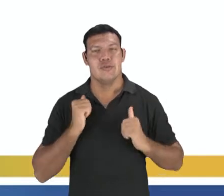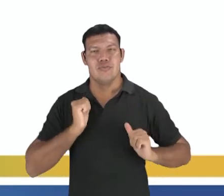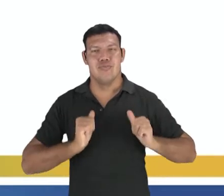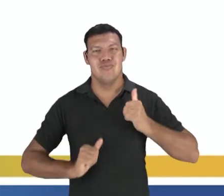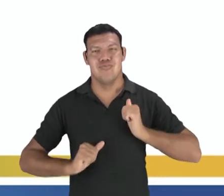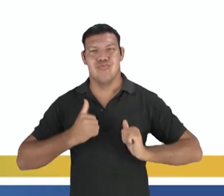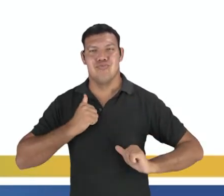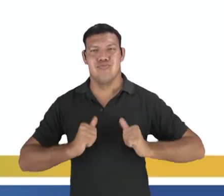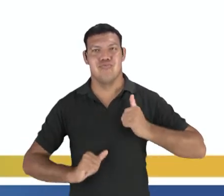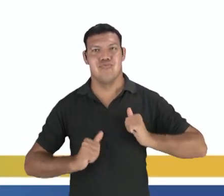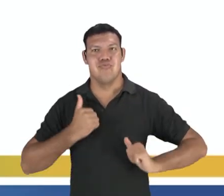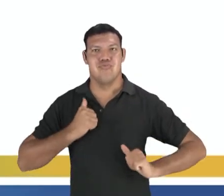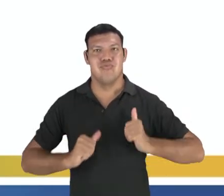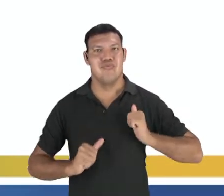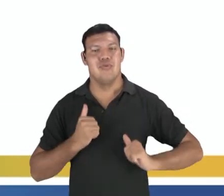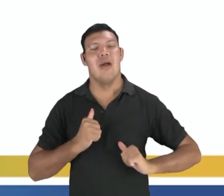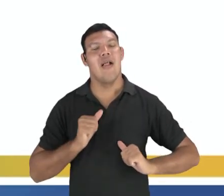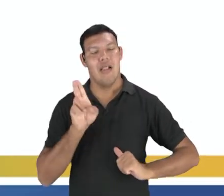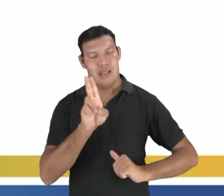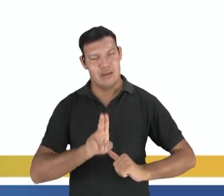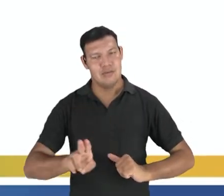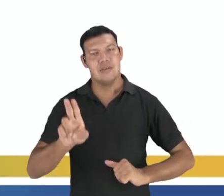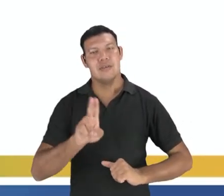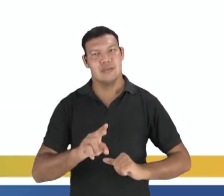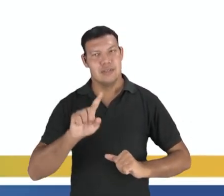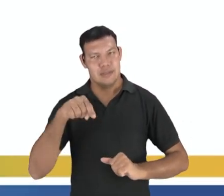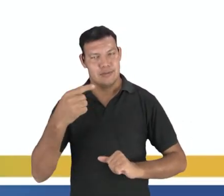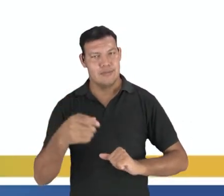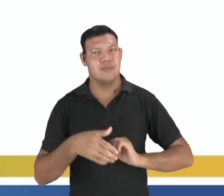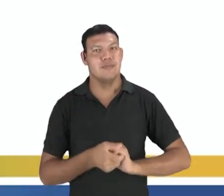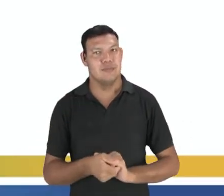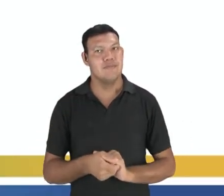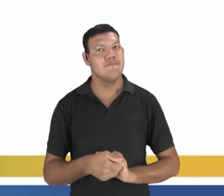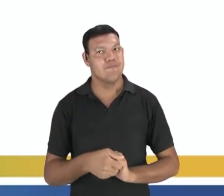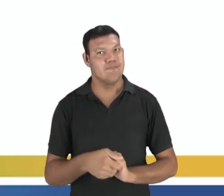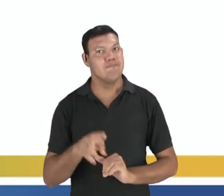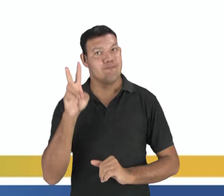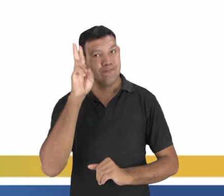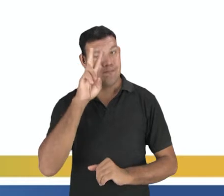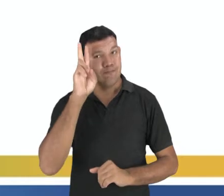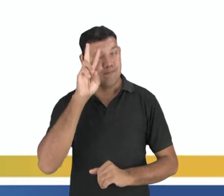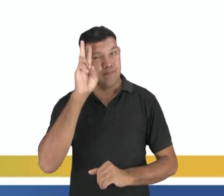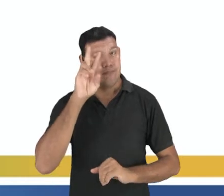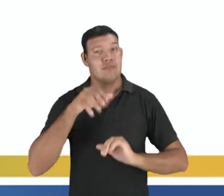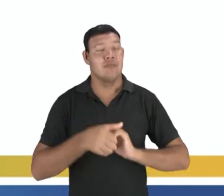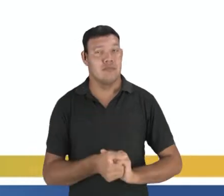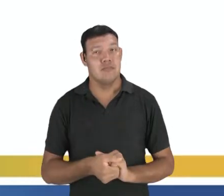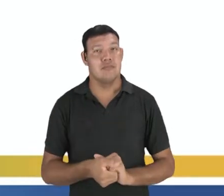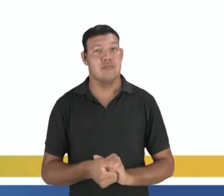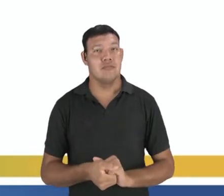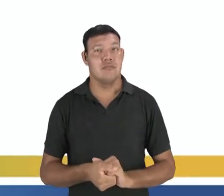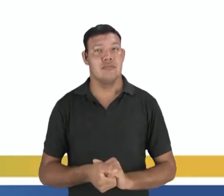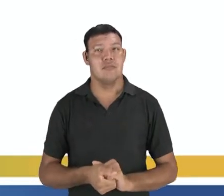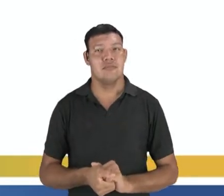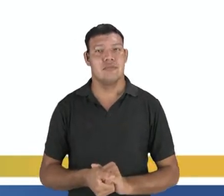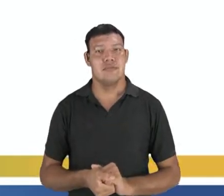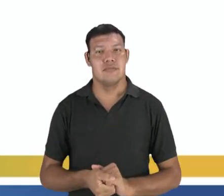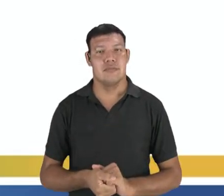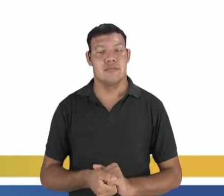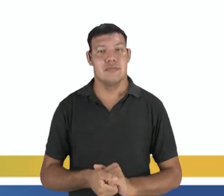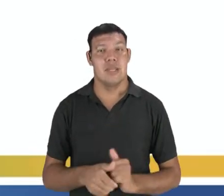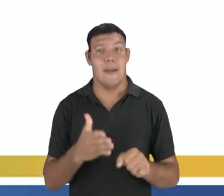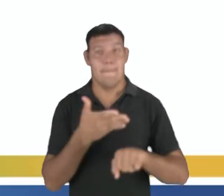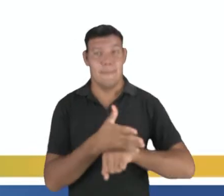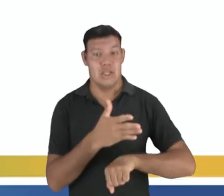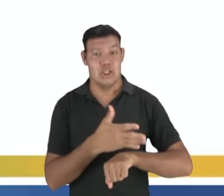eles sejam aí, então, utilizados, tá? Lembrando também que a gente vai ver que são essa participação